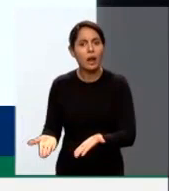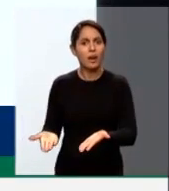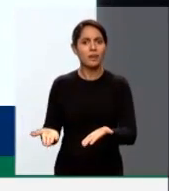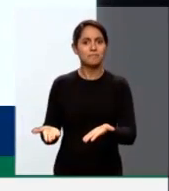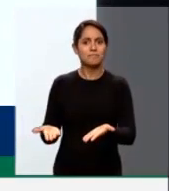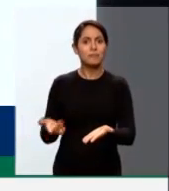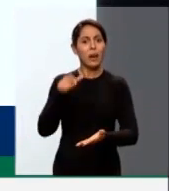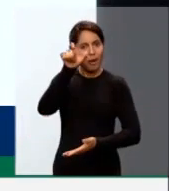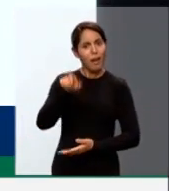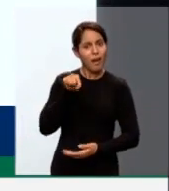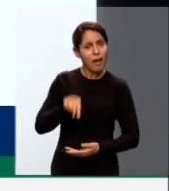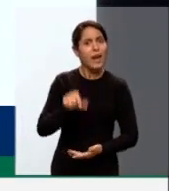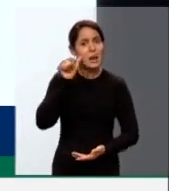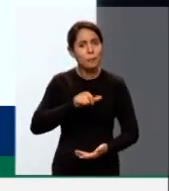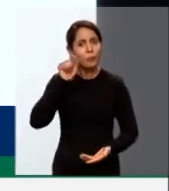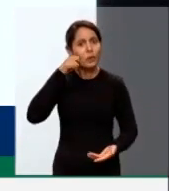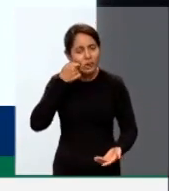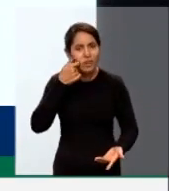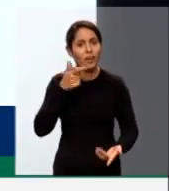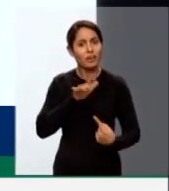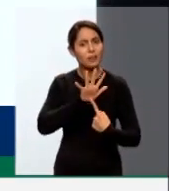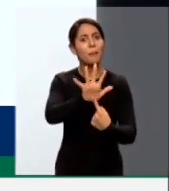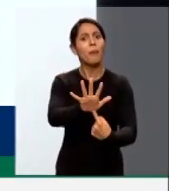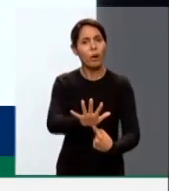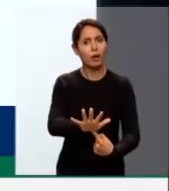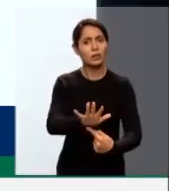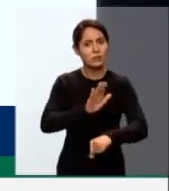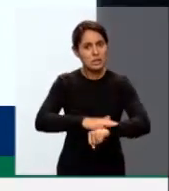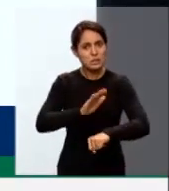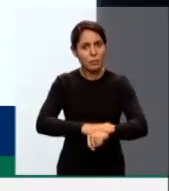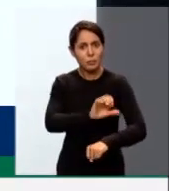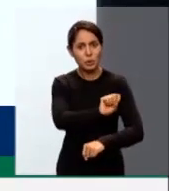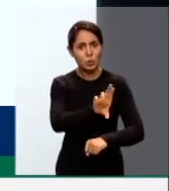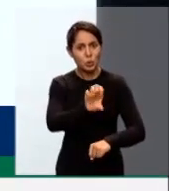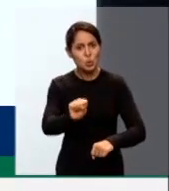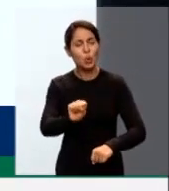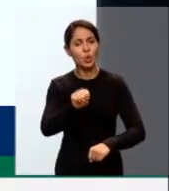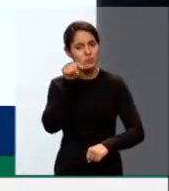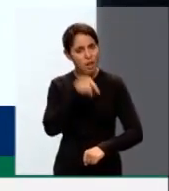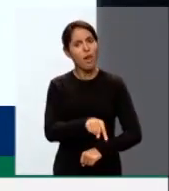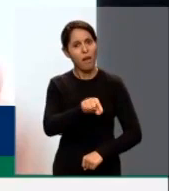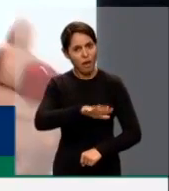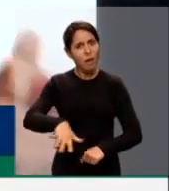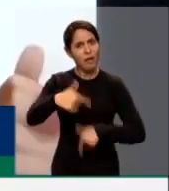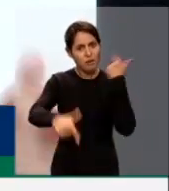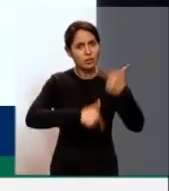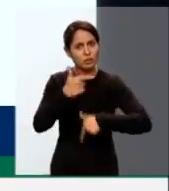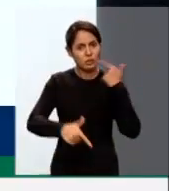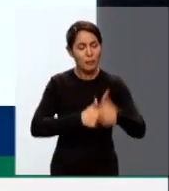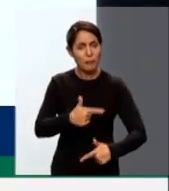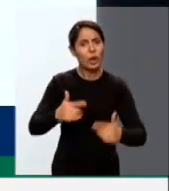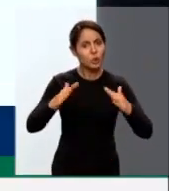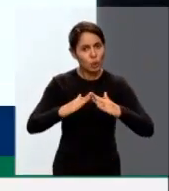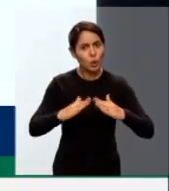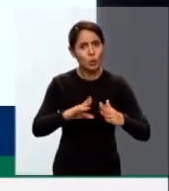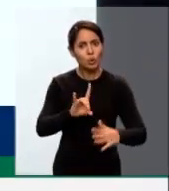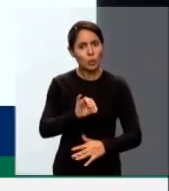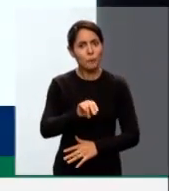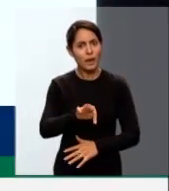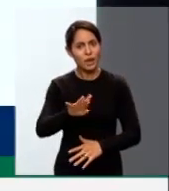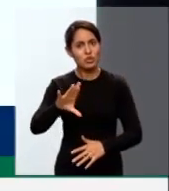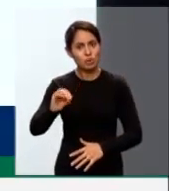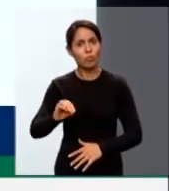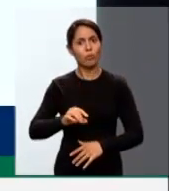figura dessa mulher que é impactada com o desmonte do SUS, ela é a figura da trabalhadora doméstica que foi a primeira vítima da Covid-19 no